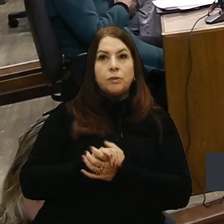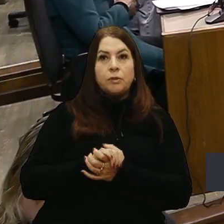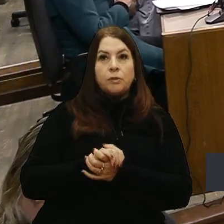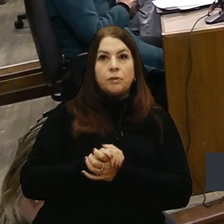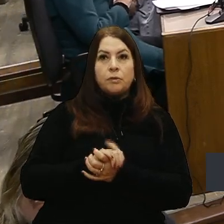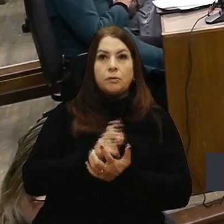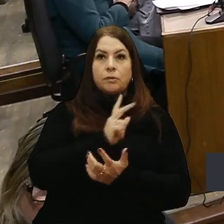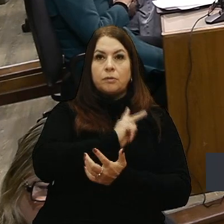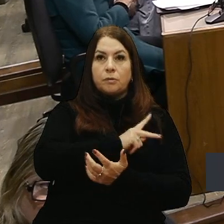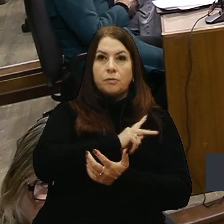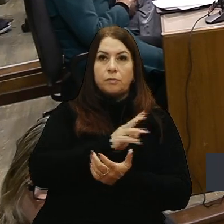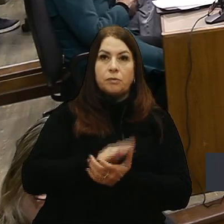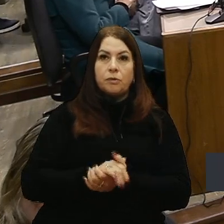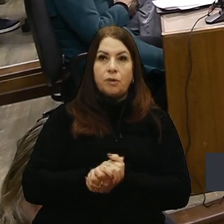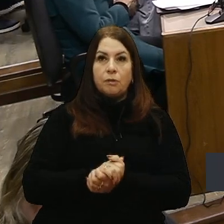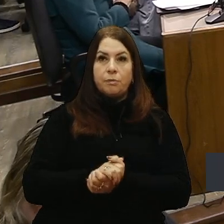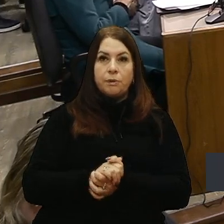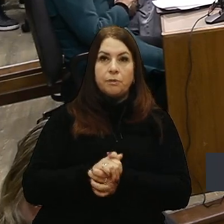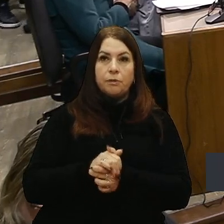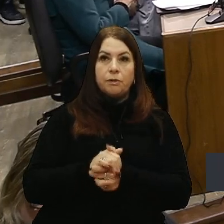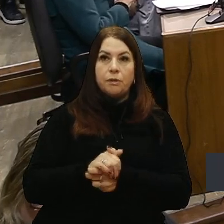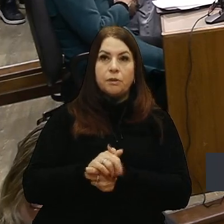vereador Pedro Rodrigues. Com a palavra, o vereador.